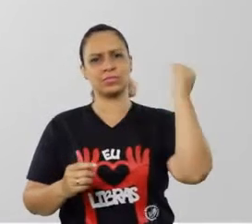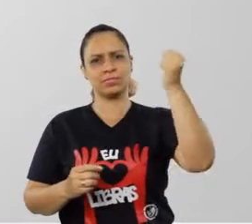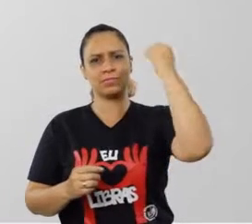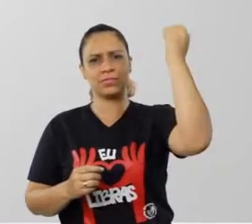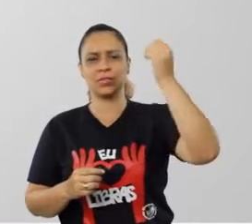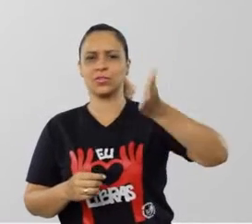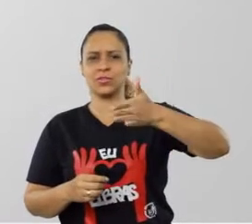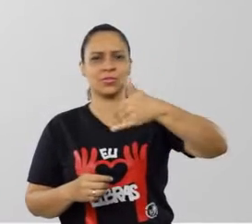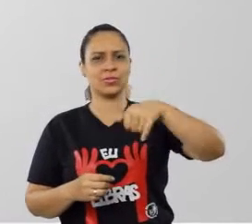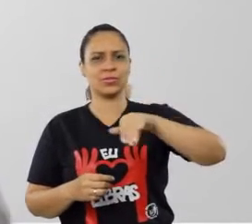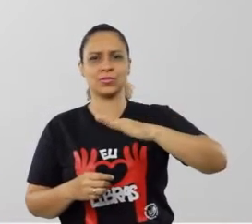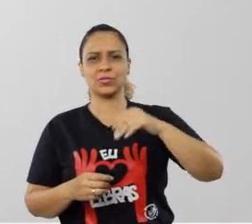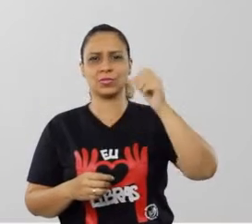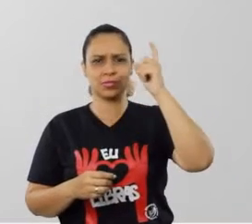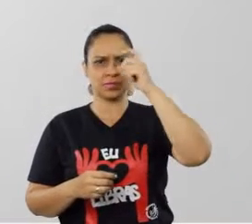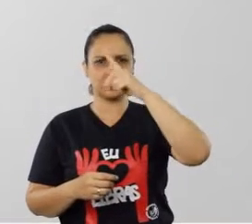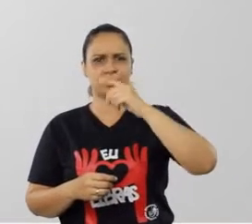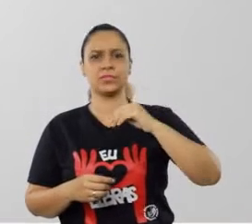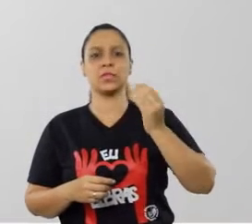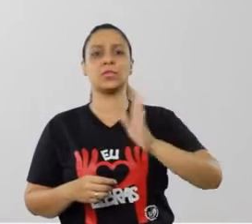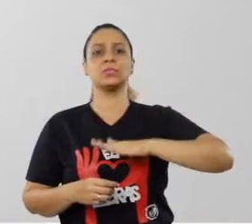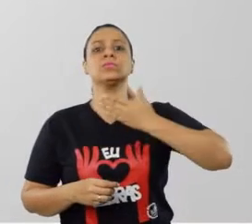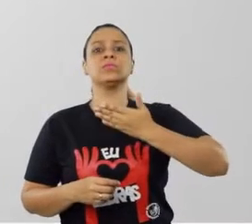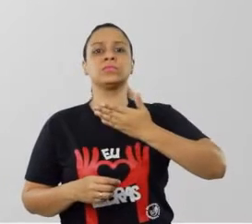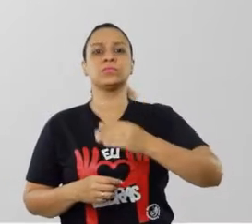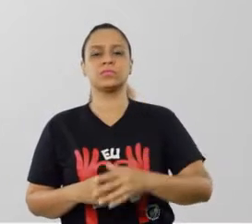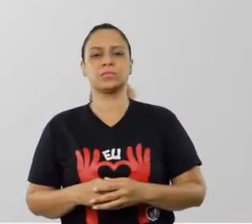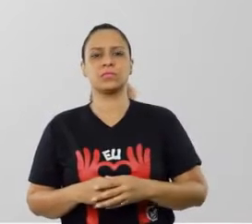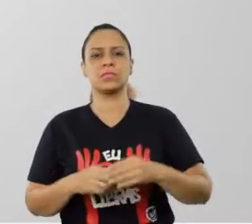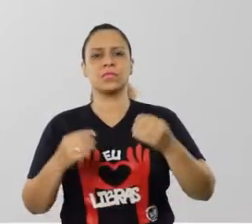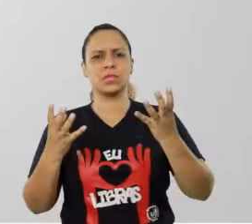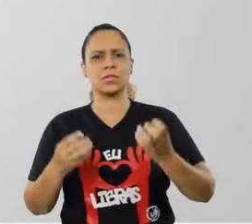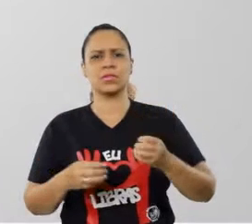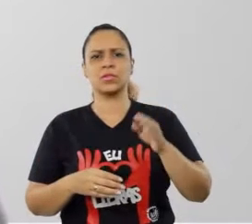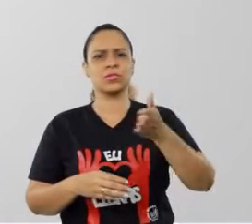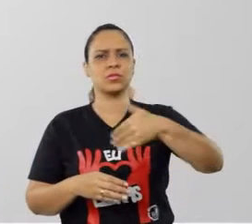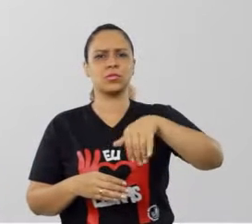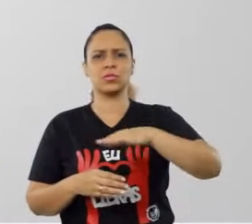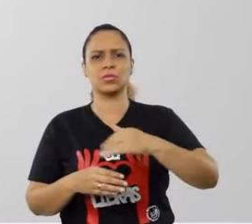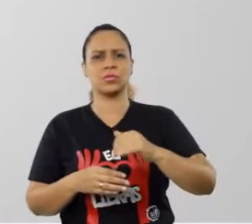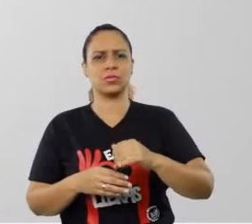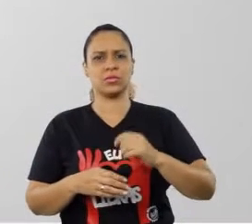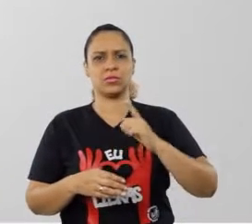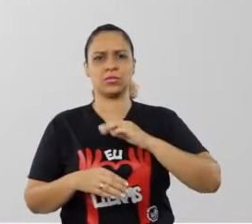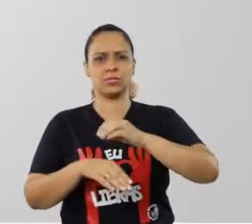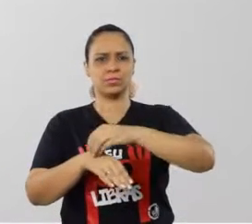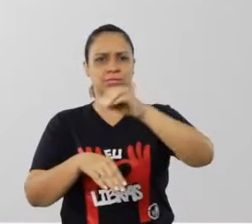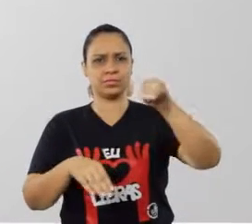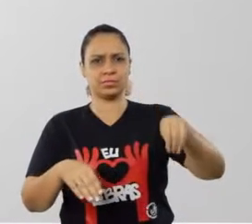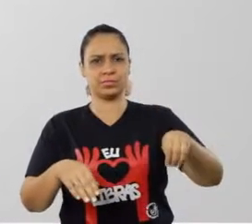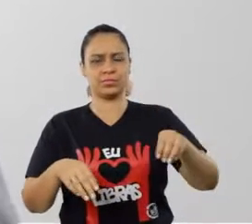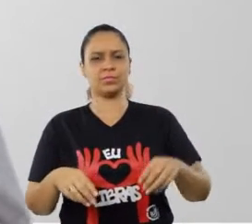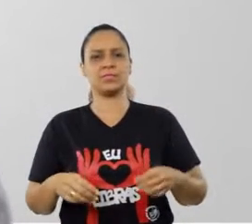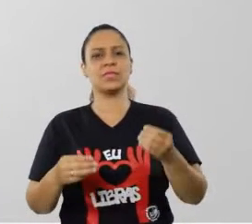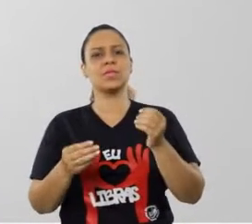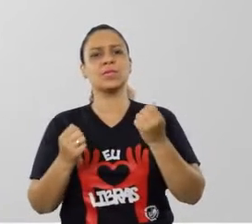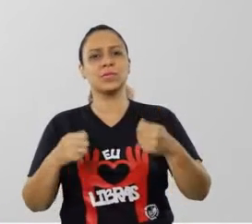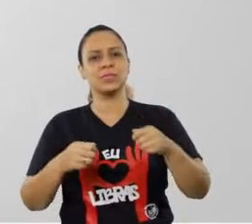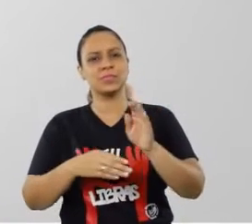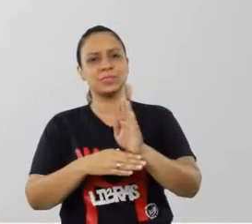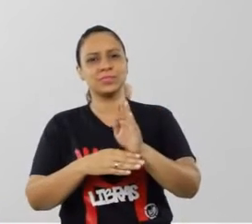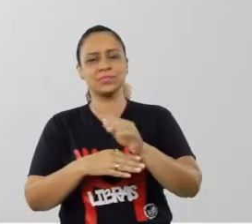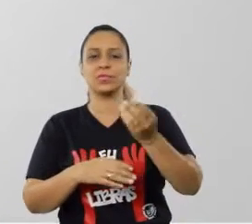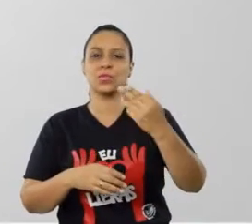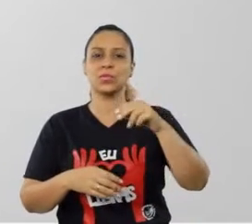formas de discriminação e preconceito que supere todas as formas de exclusão conto com você no próximo domingo